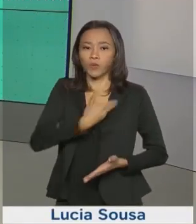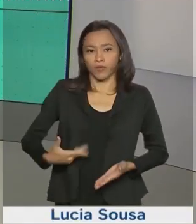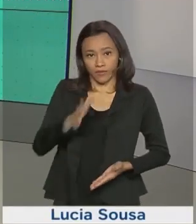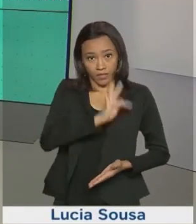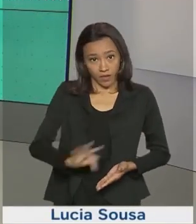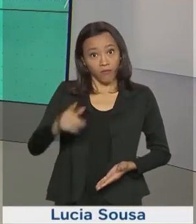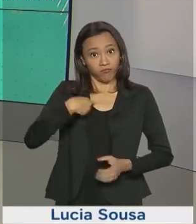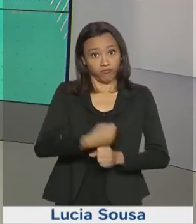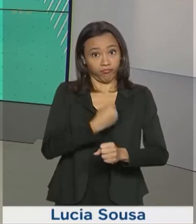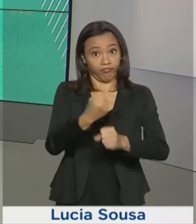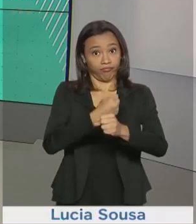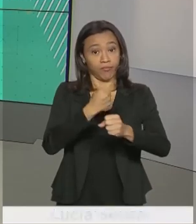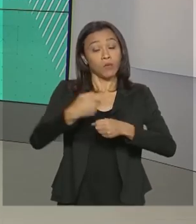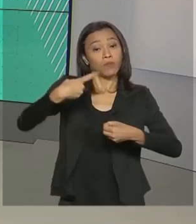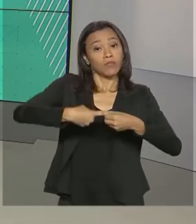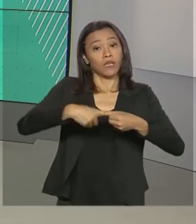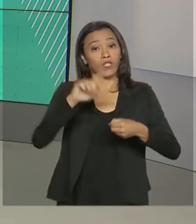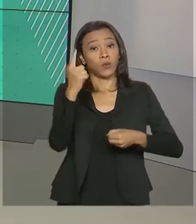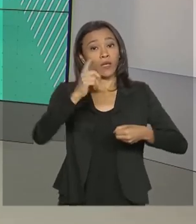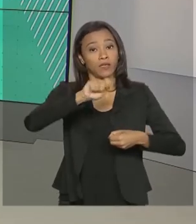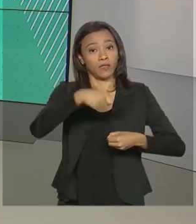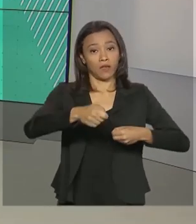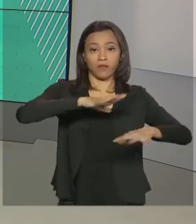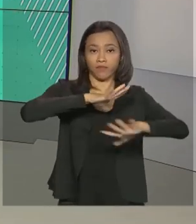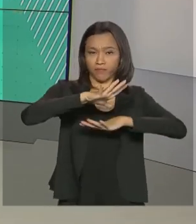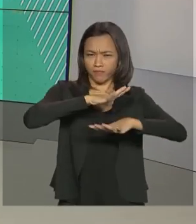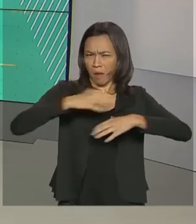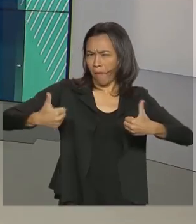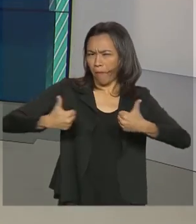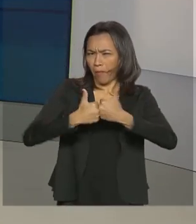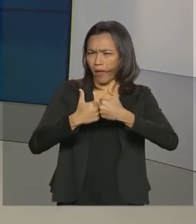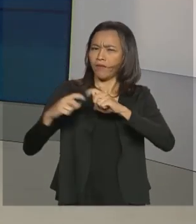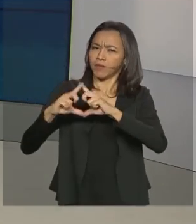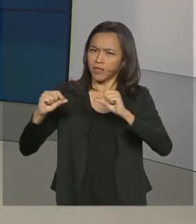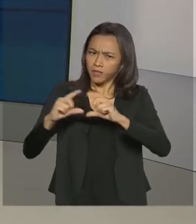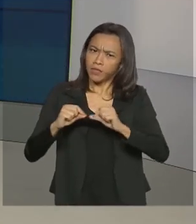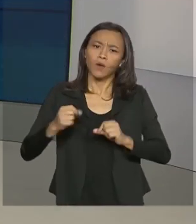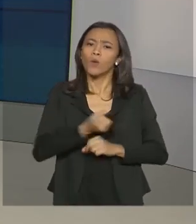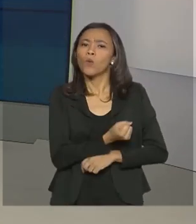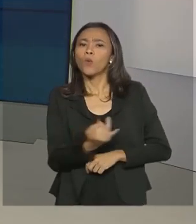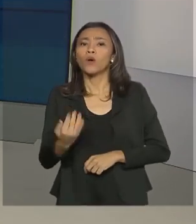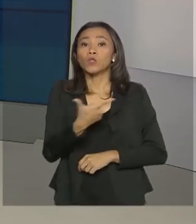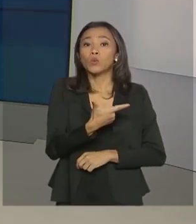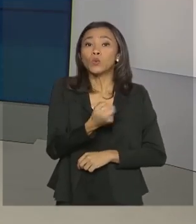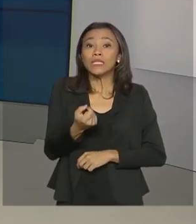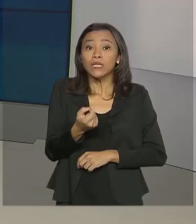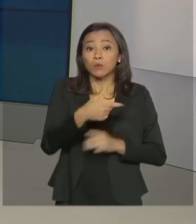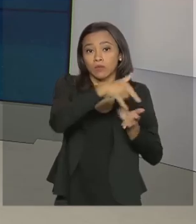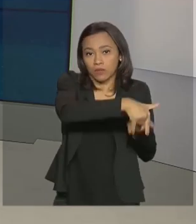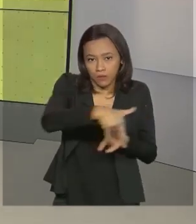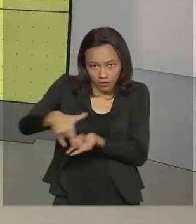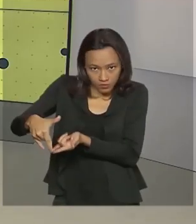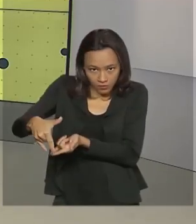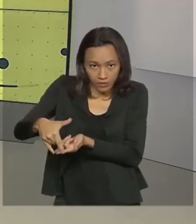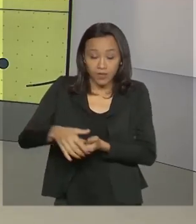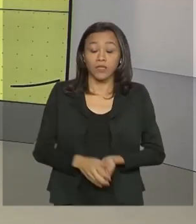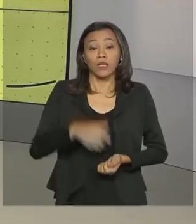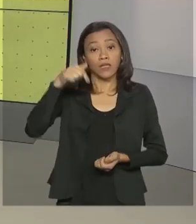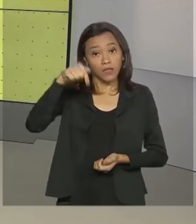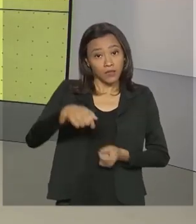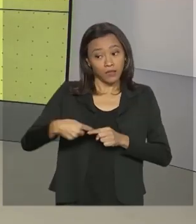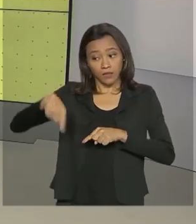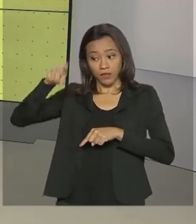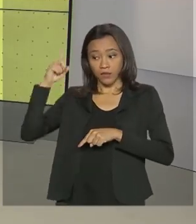de Águas Lindas, em Goiás, no entorno de Brasília. O hospital terá 200 leitos. Neste fim de semana, o presidente Jair